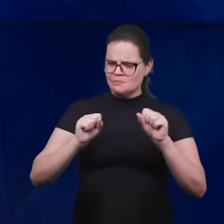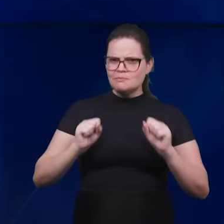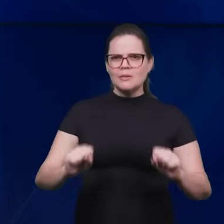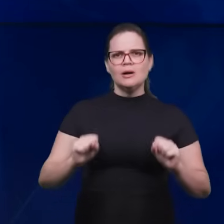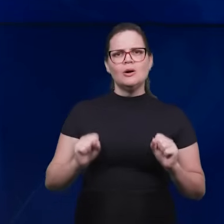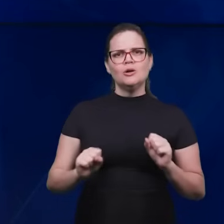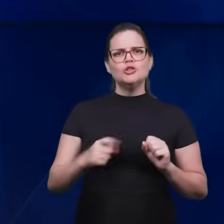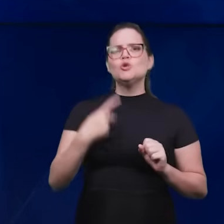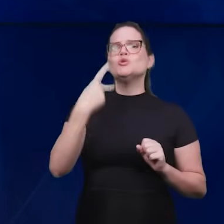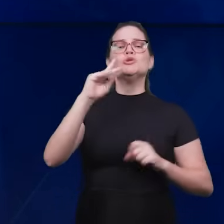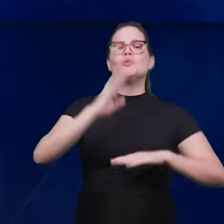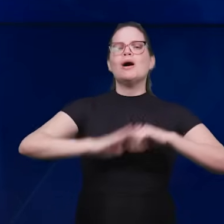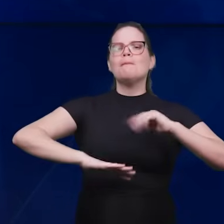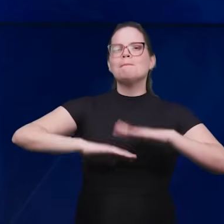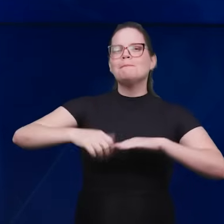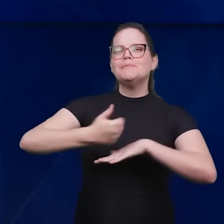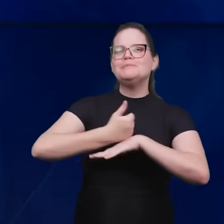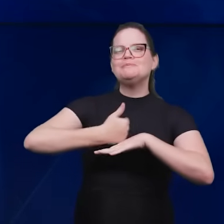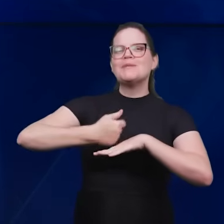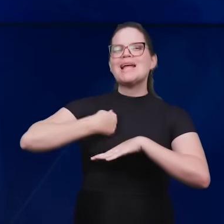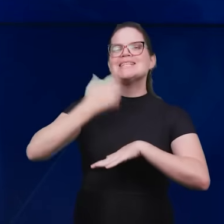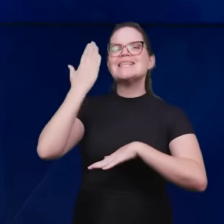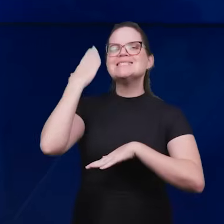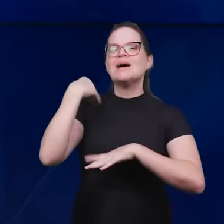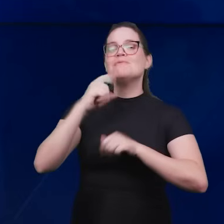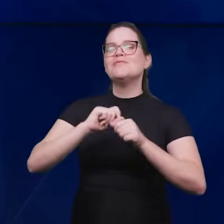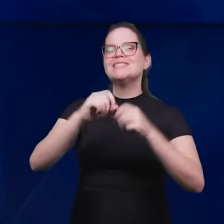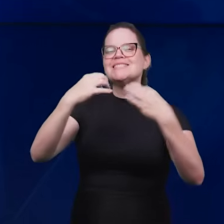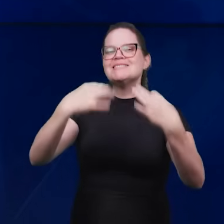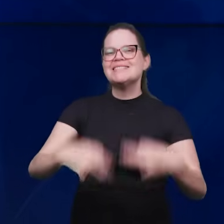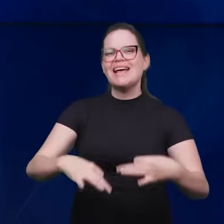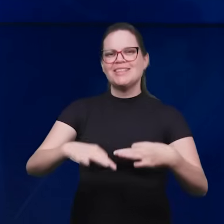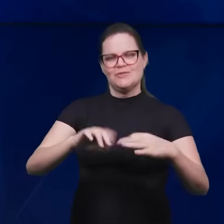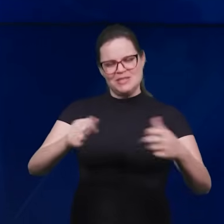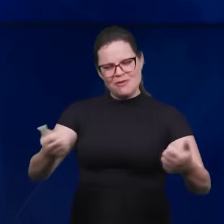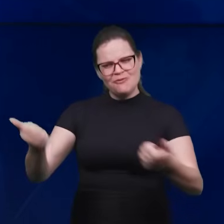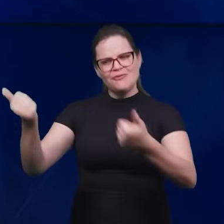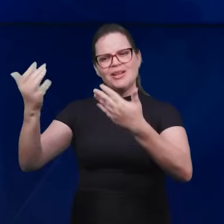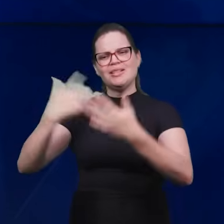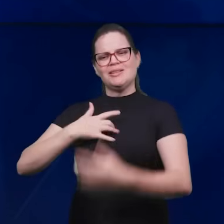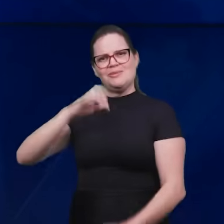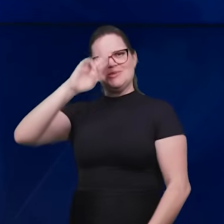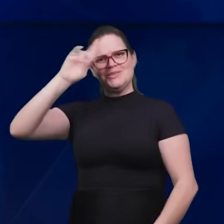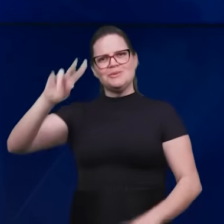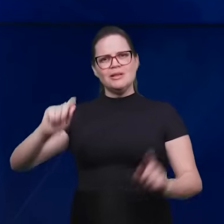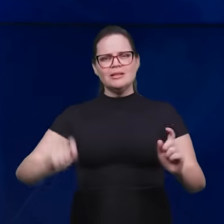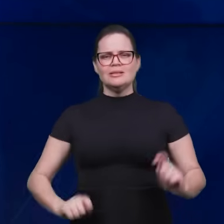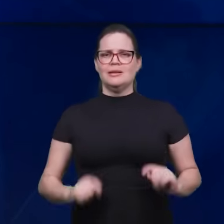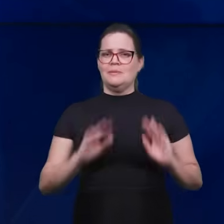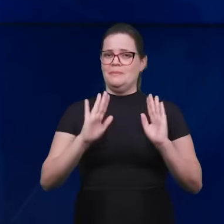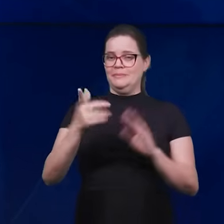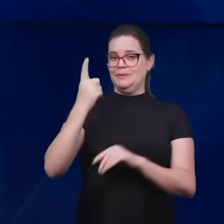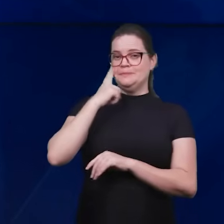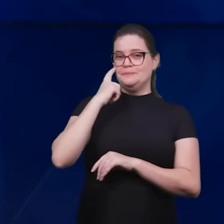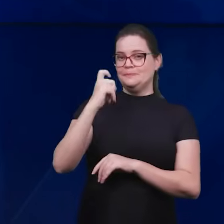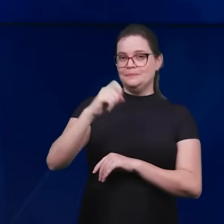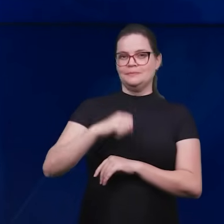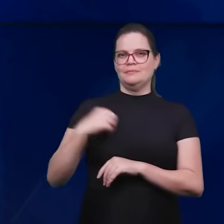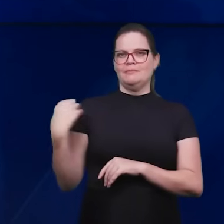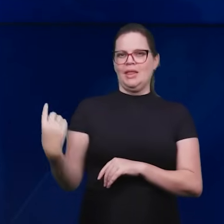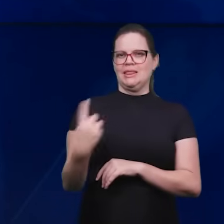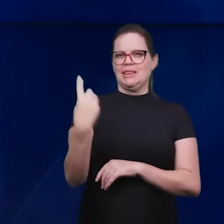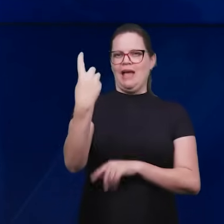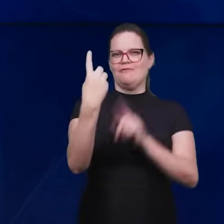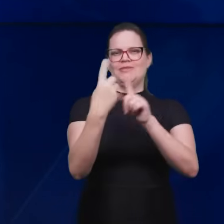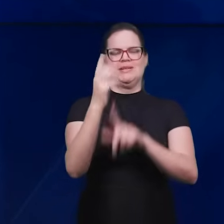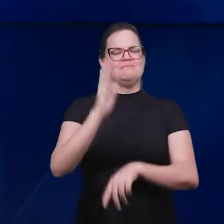Senhor os seus talentos, as suas aptidões. Mas veja que coisa interessante. Davi foi quem deu